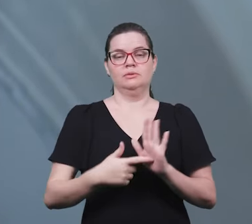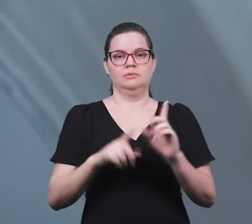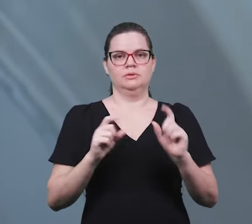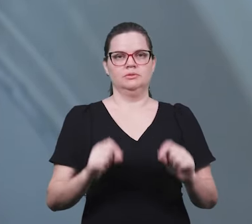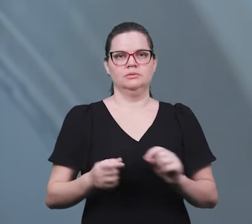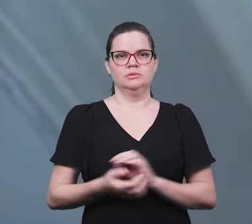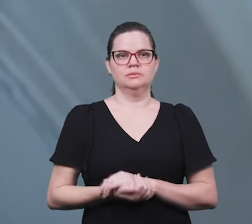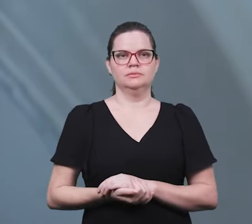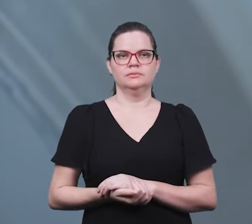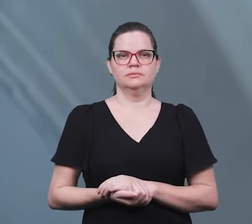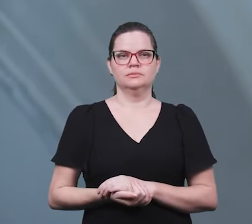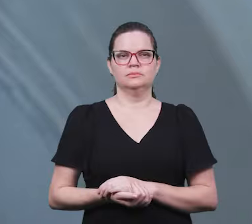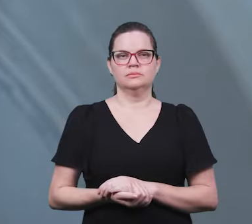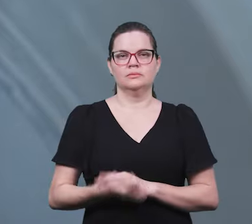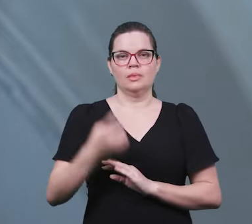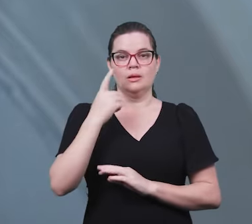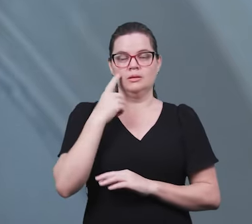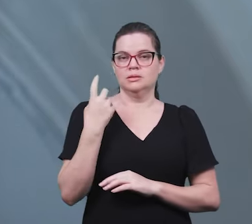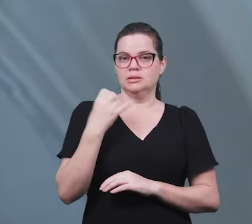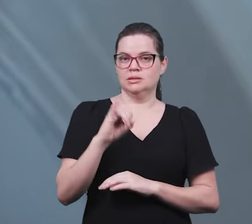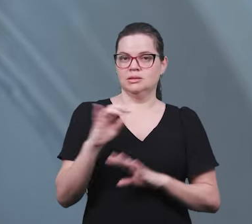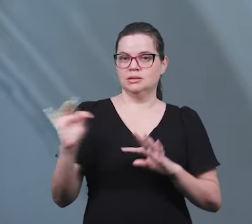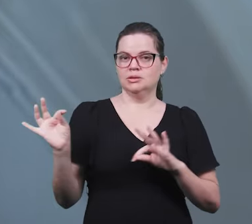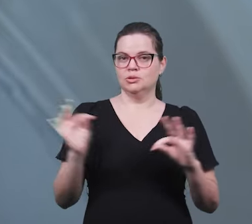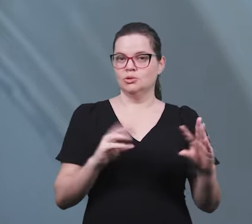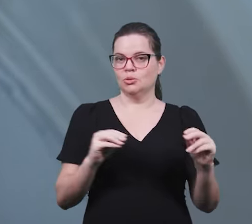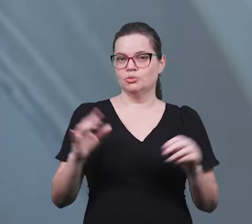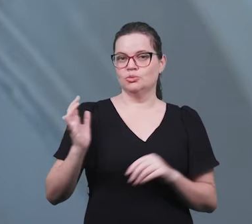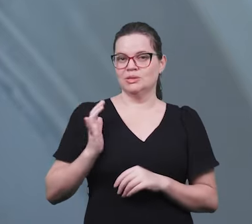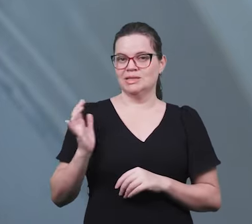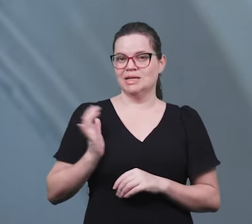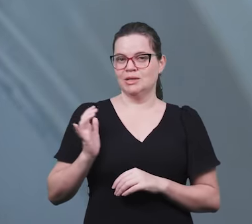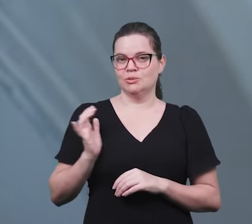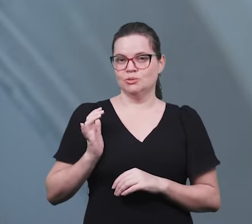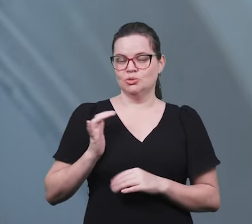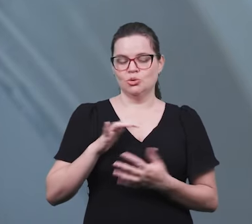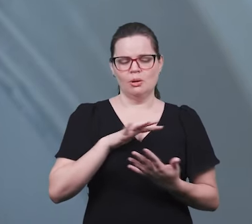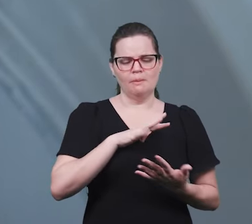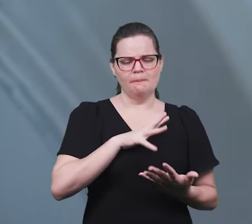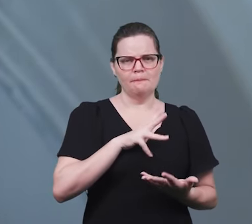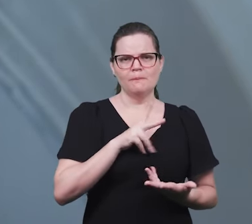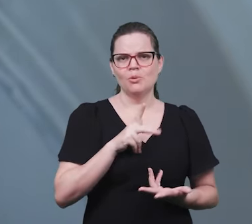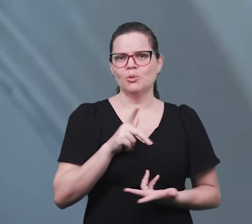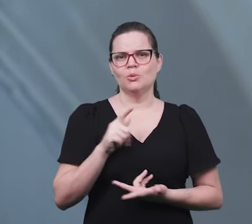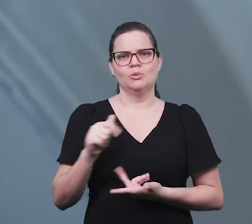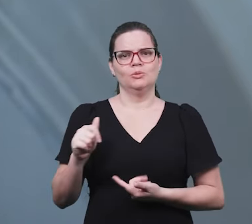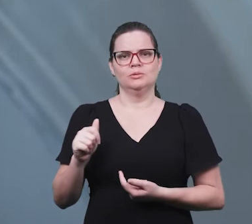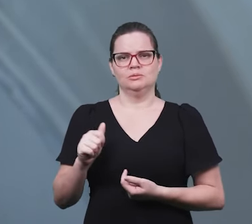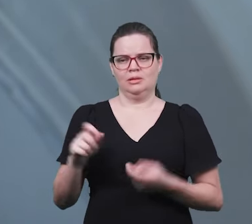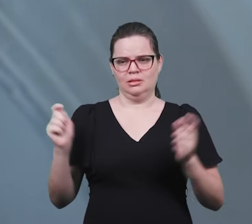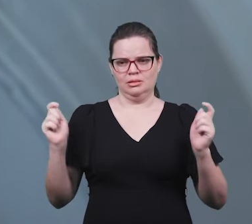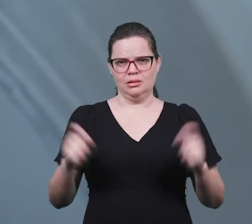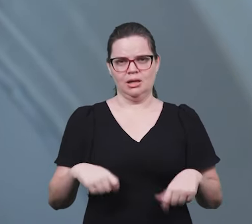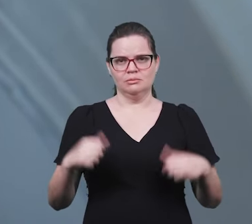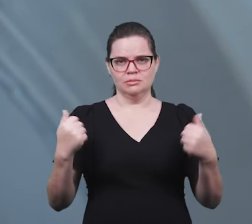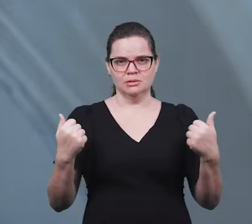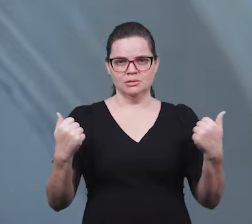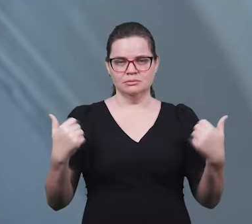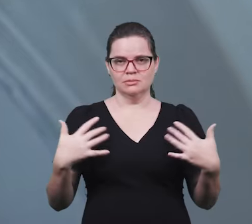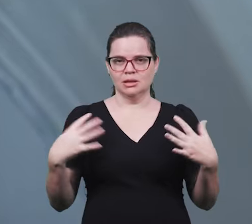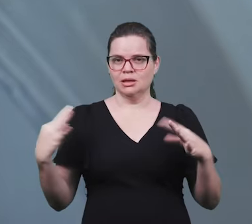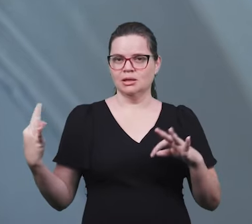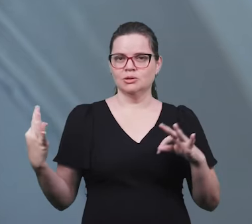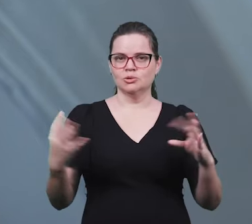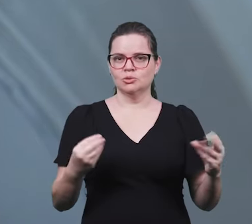olha, se ainda todos os livros do mundo não poderiam contar todas as operações, maravilhas, tudo que o